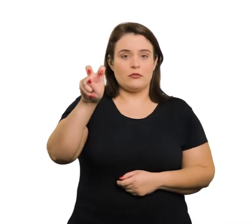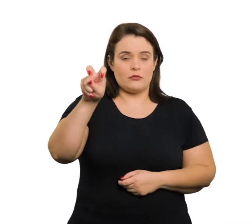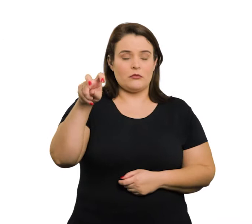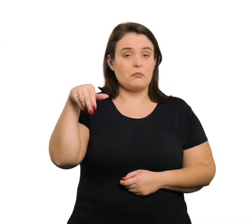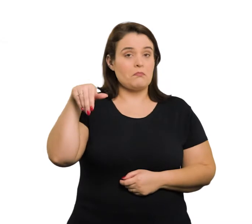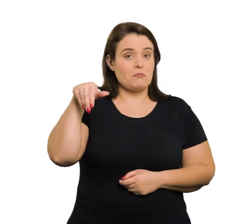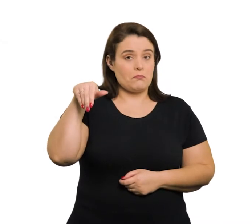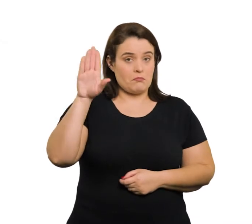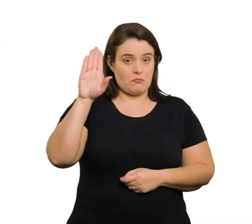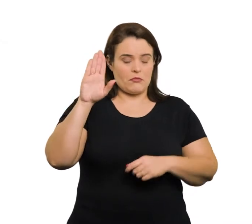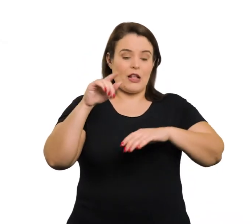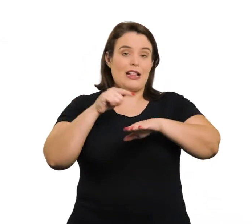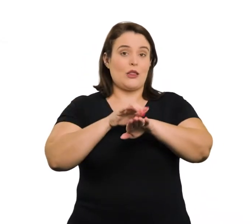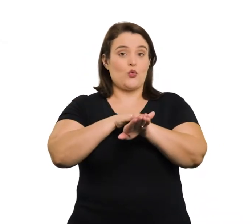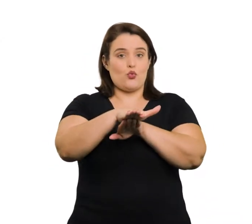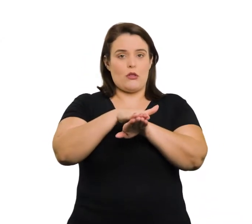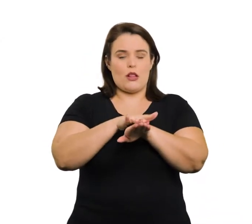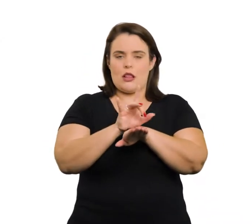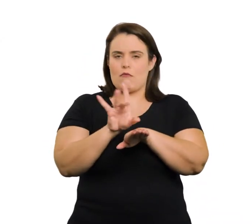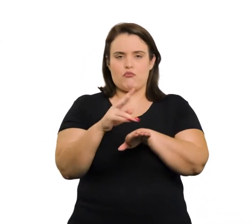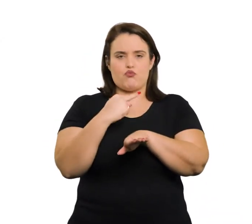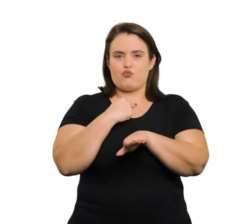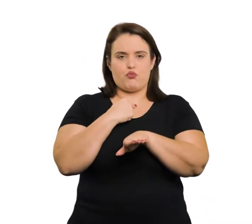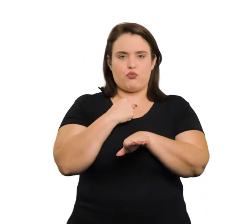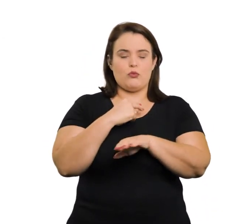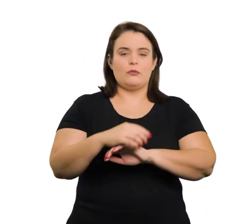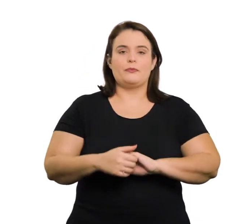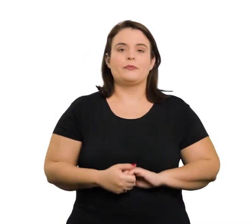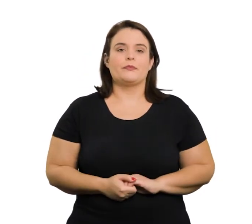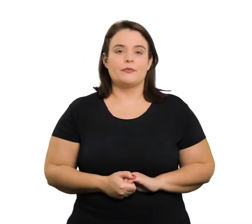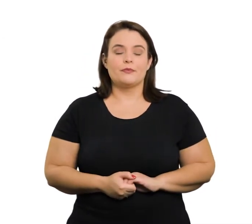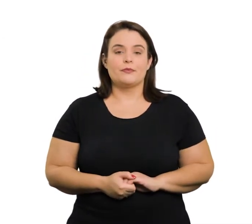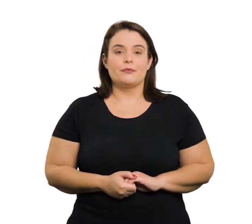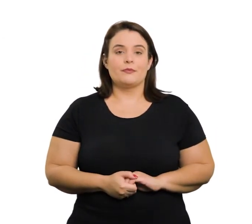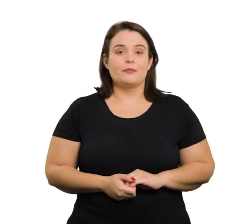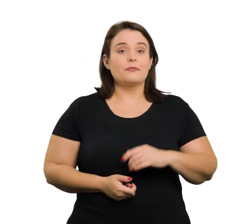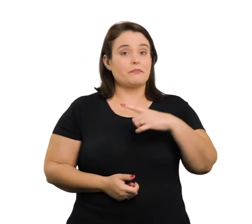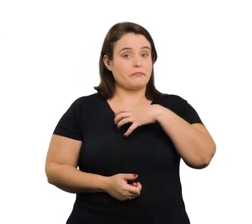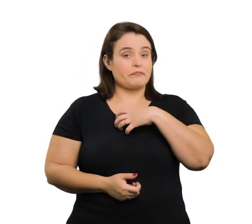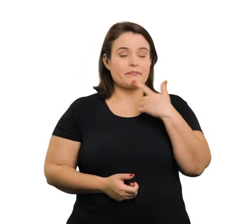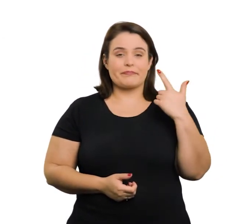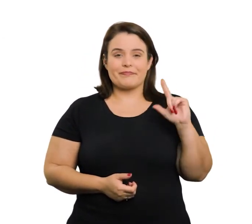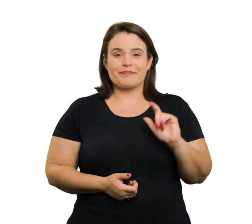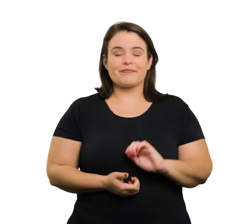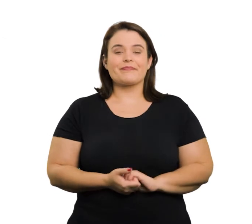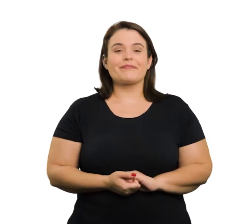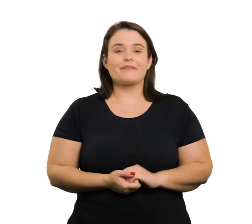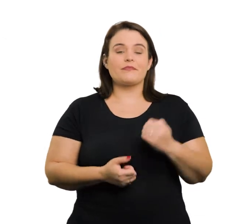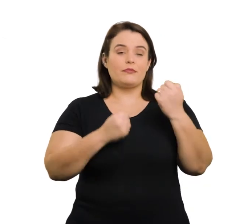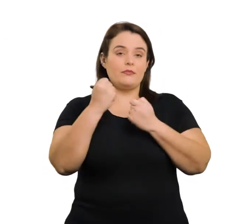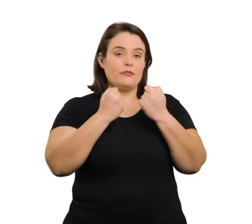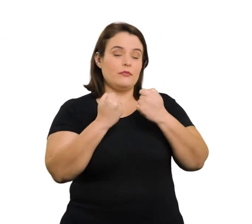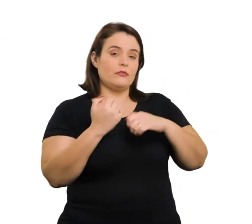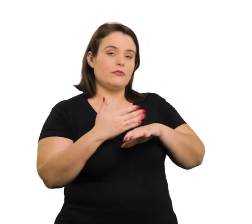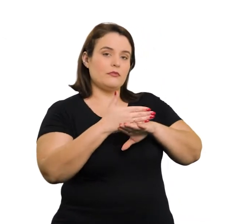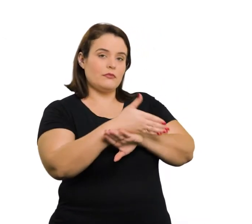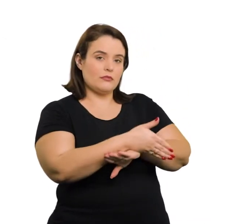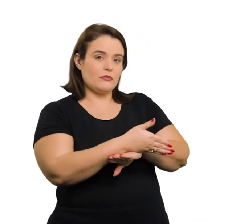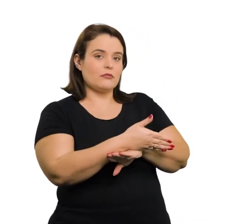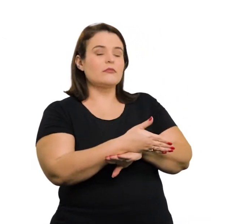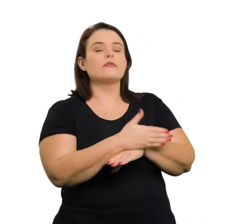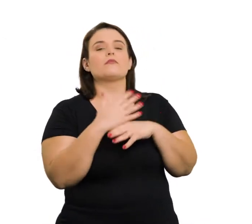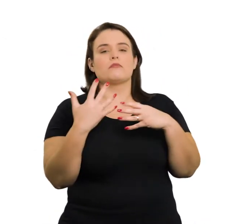degraus e declividade acentuada na faixa livre. A outra situação, abre aspas, para a entrada